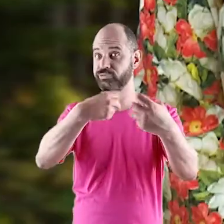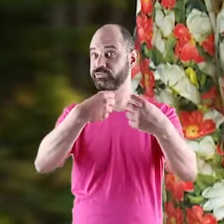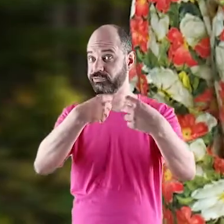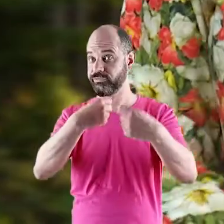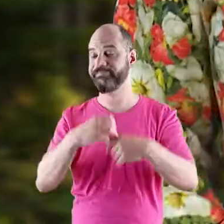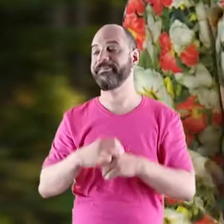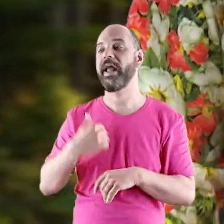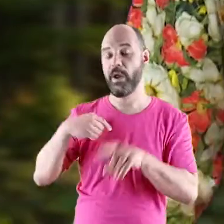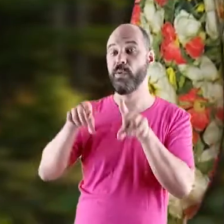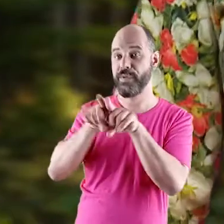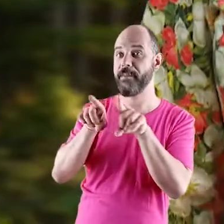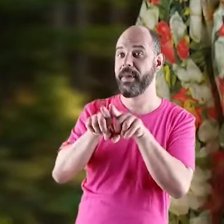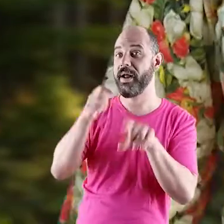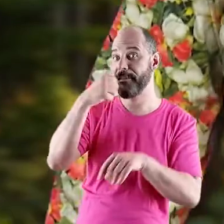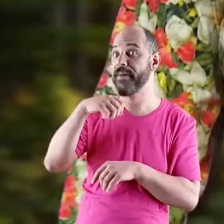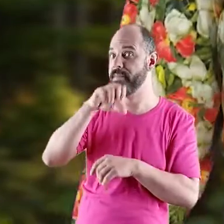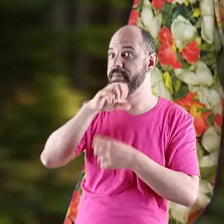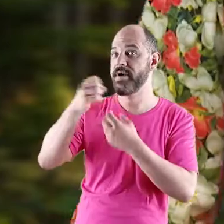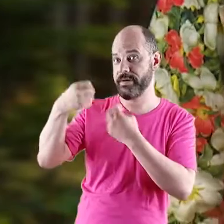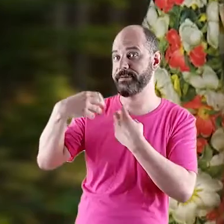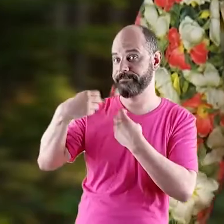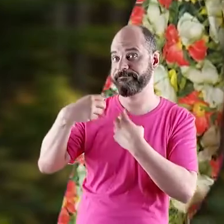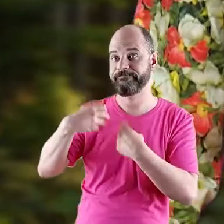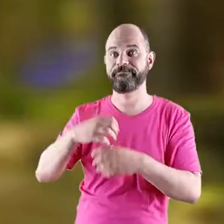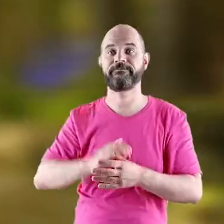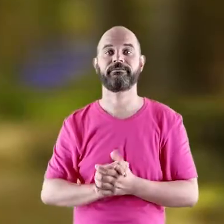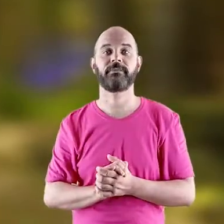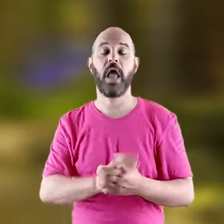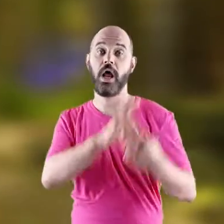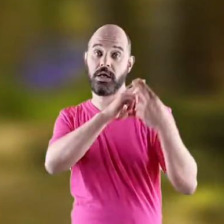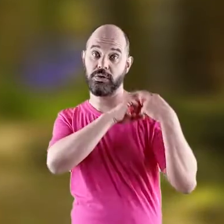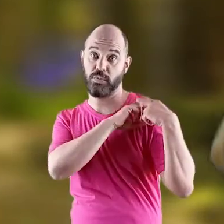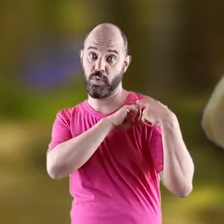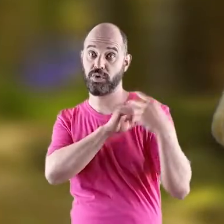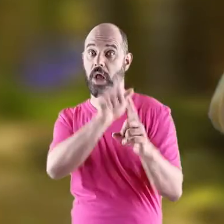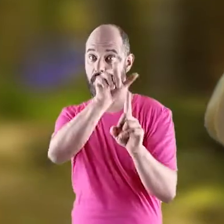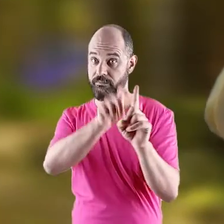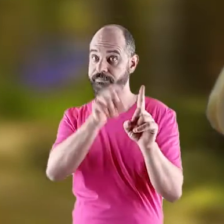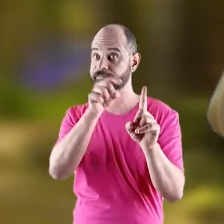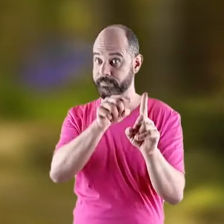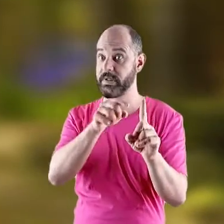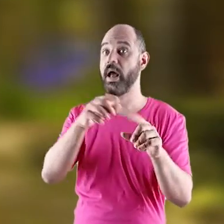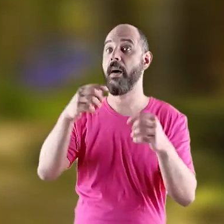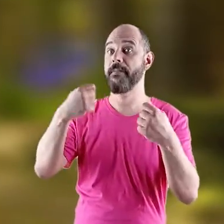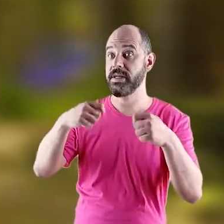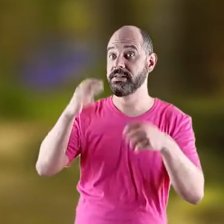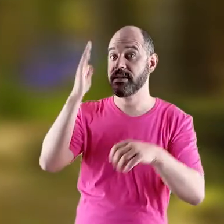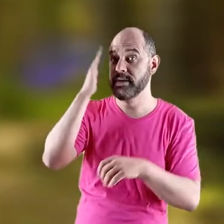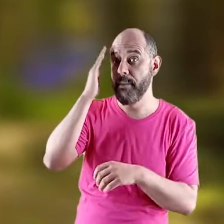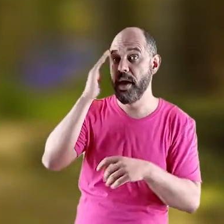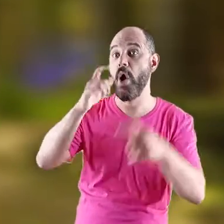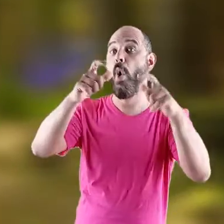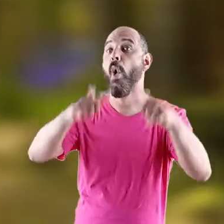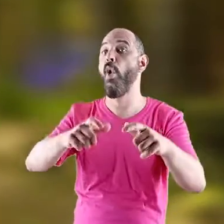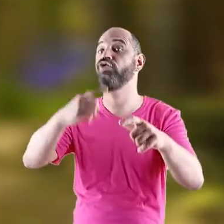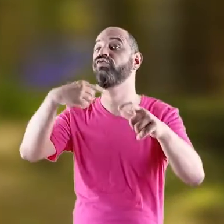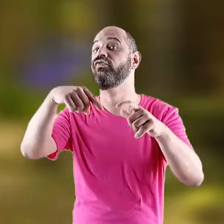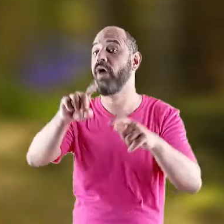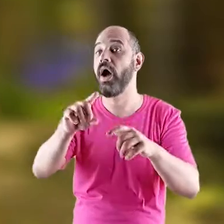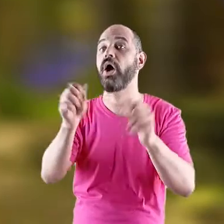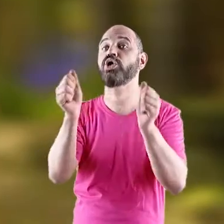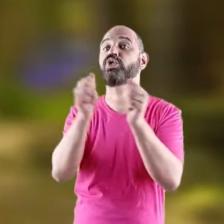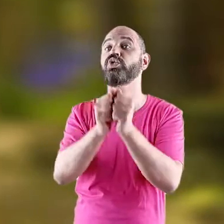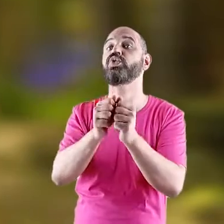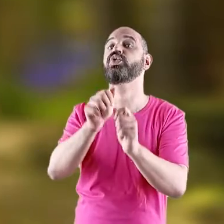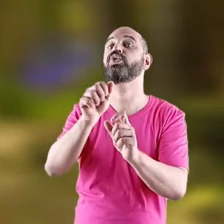Kim. Eu também aprendi com a minha mamãe. O responsável precisa saber aonde estamos indo,